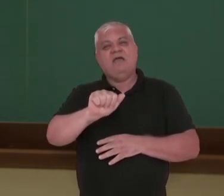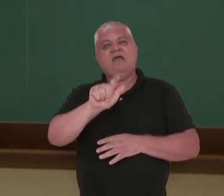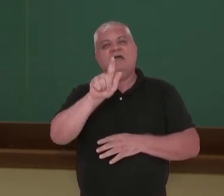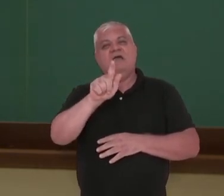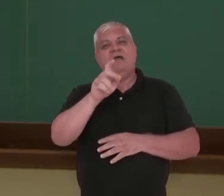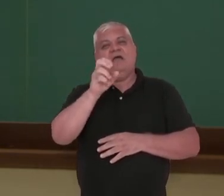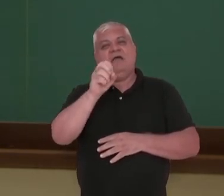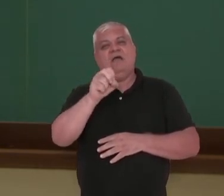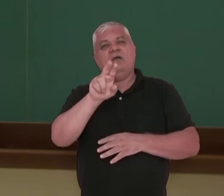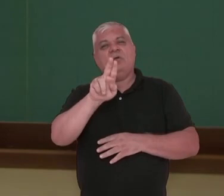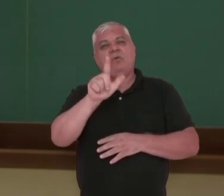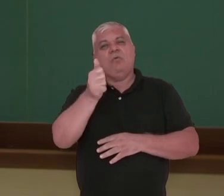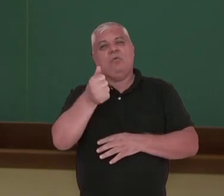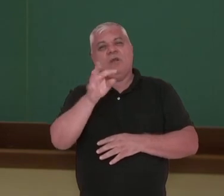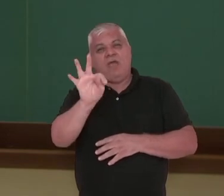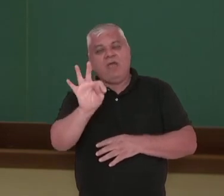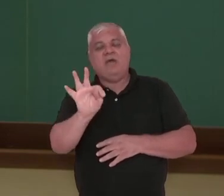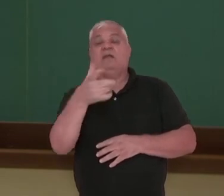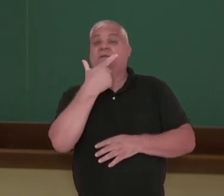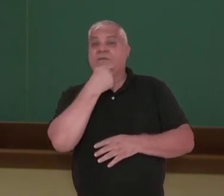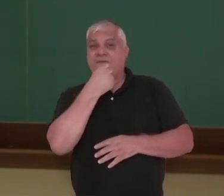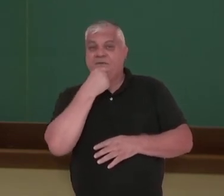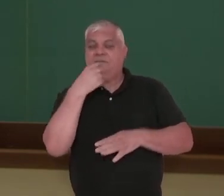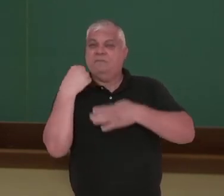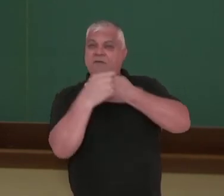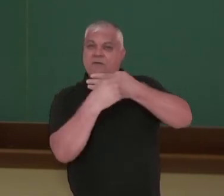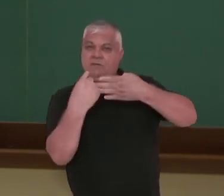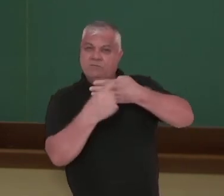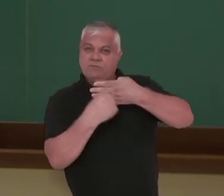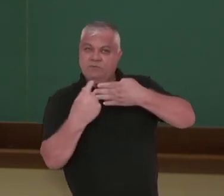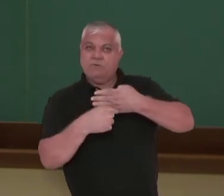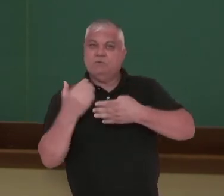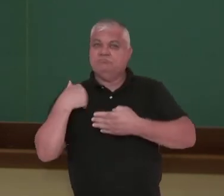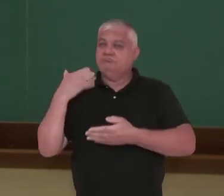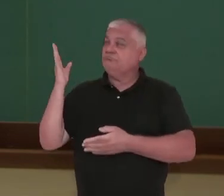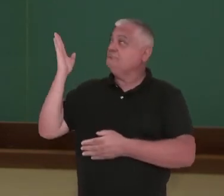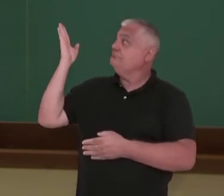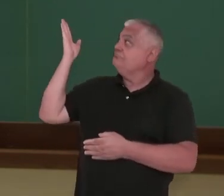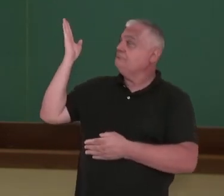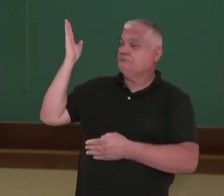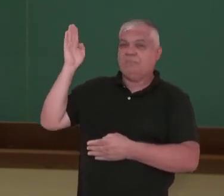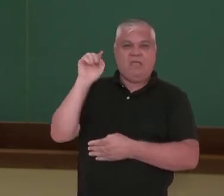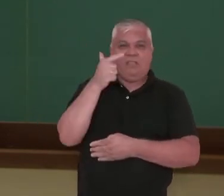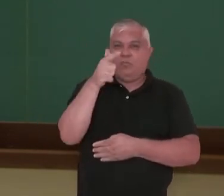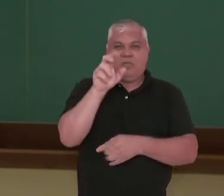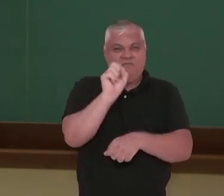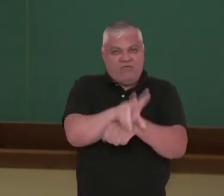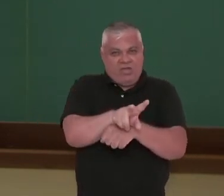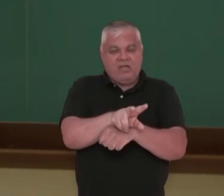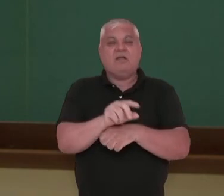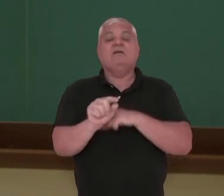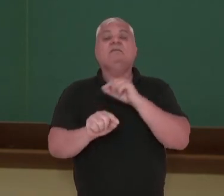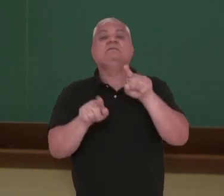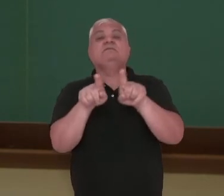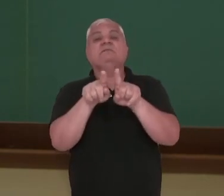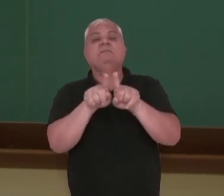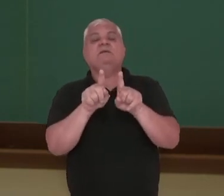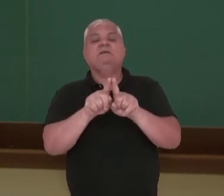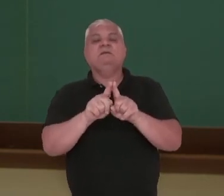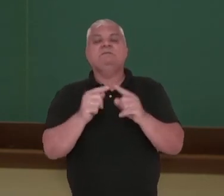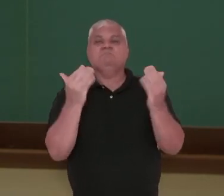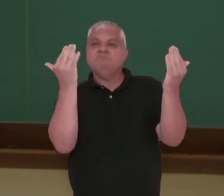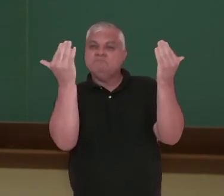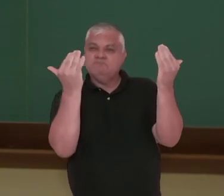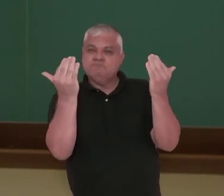aqui, né? Nós temos ele na íntegra. Este poema não há vaga. Foi analisado por nós e o